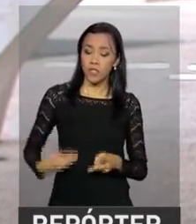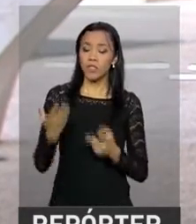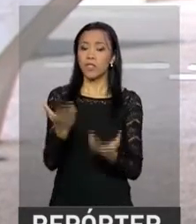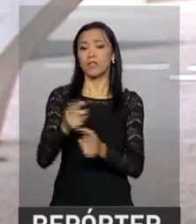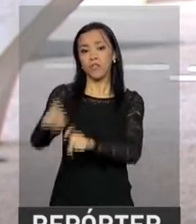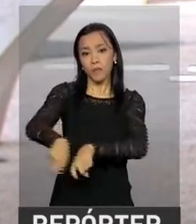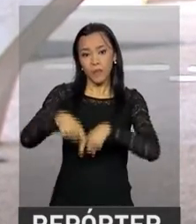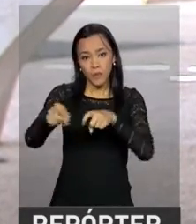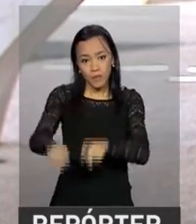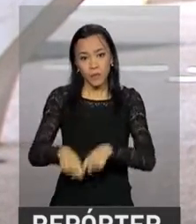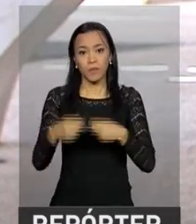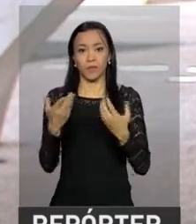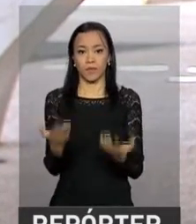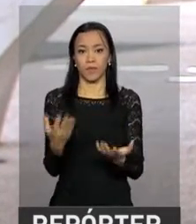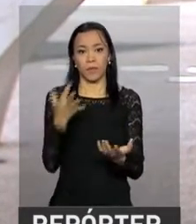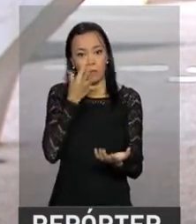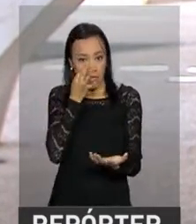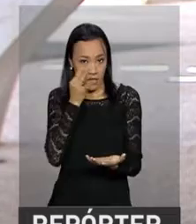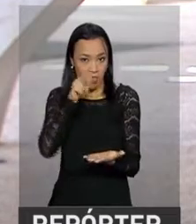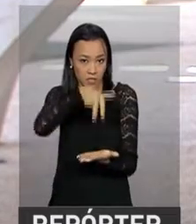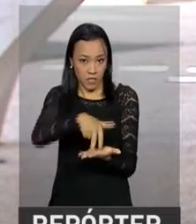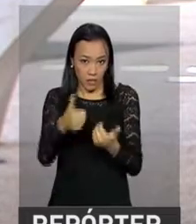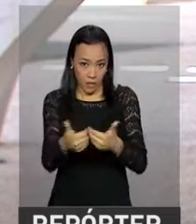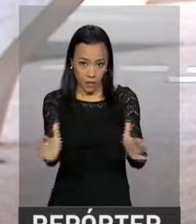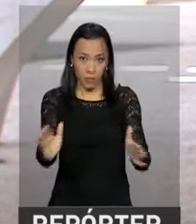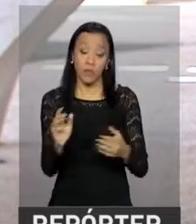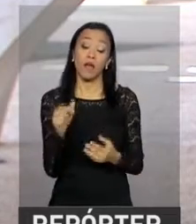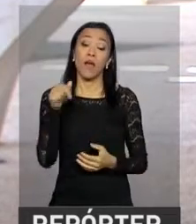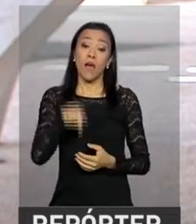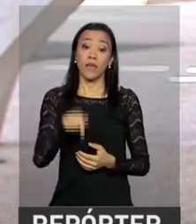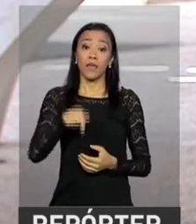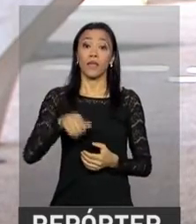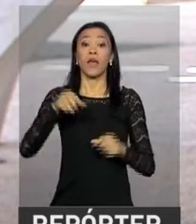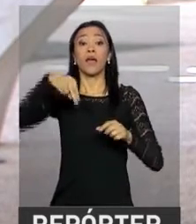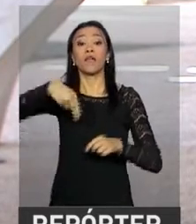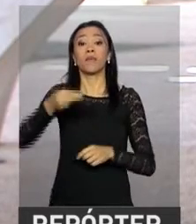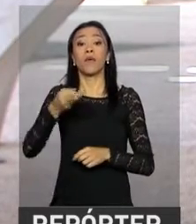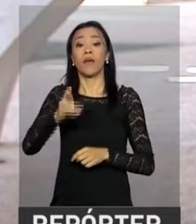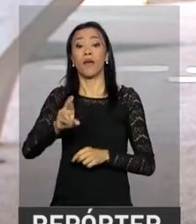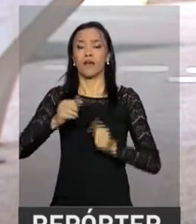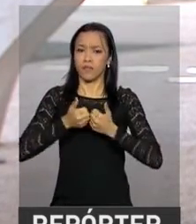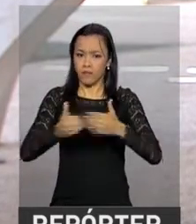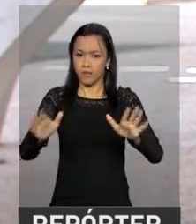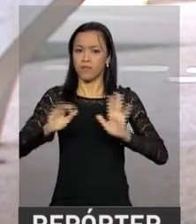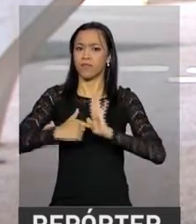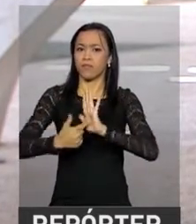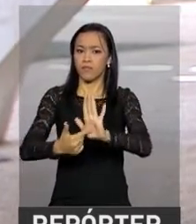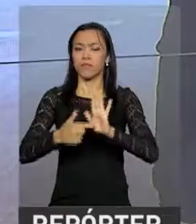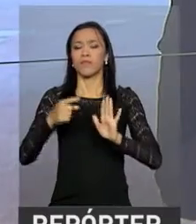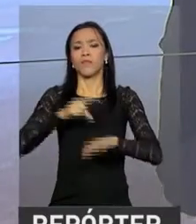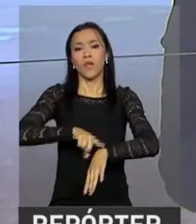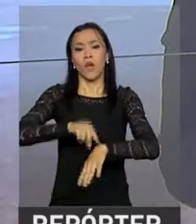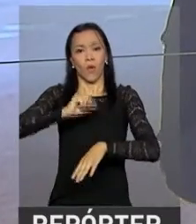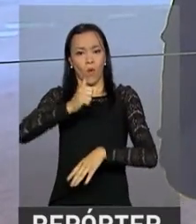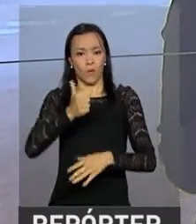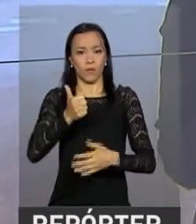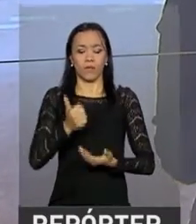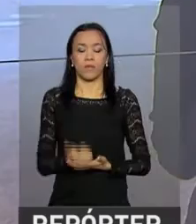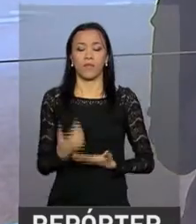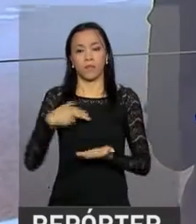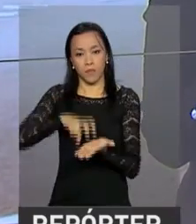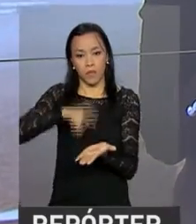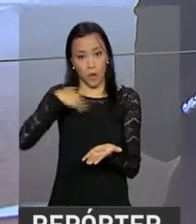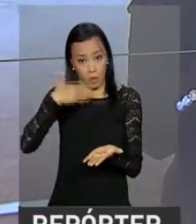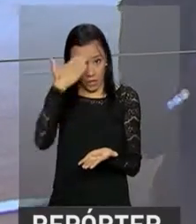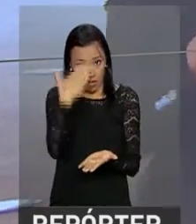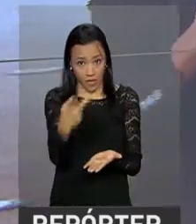blairo maggi lembrando que a tv nbr transmitirá o evento ao vivo a partir das 11 horas renata obrigada paola pelas